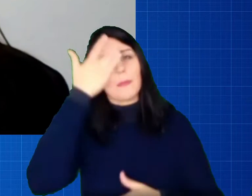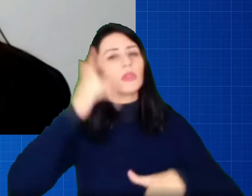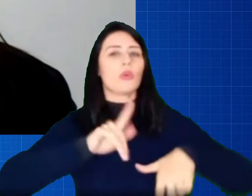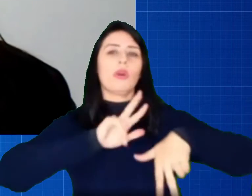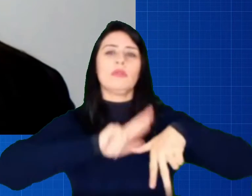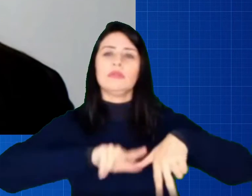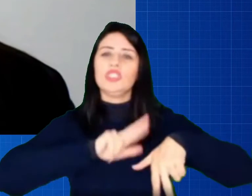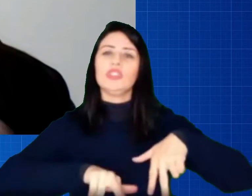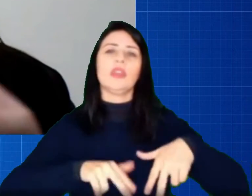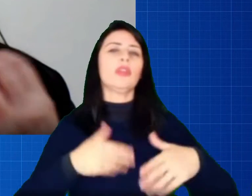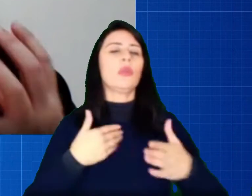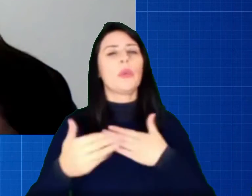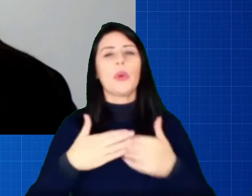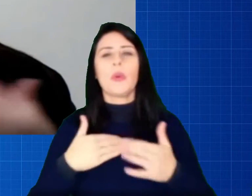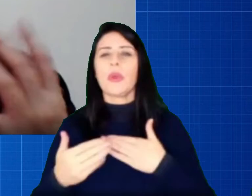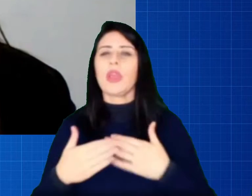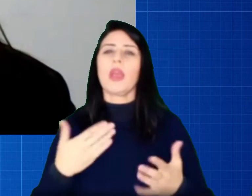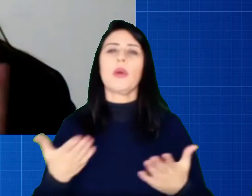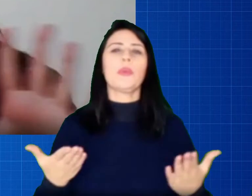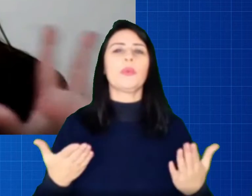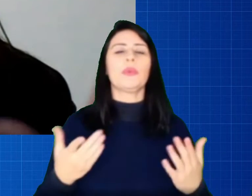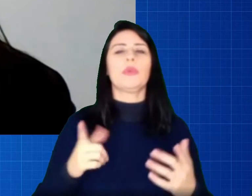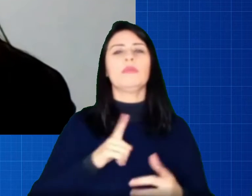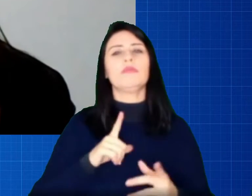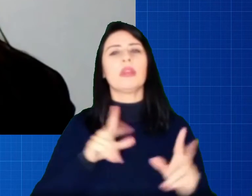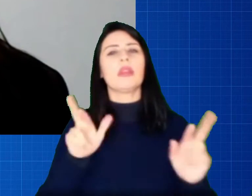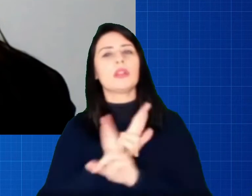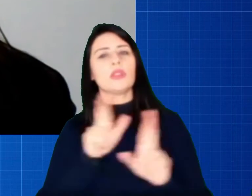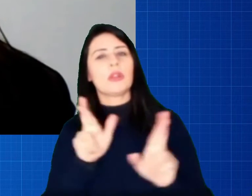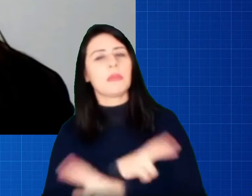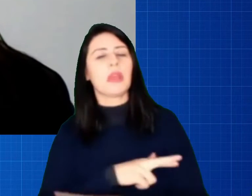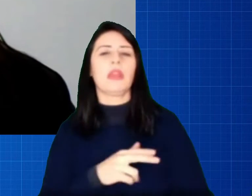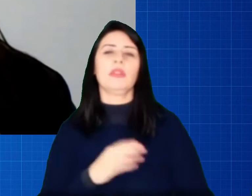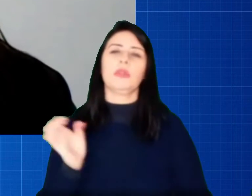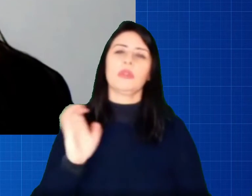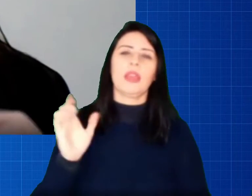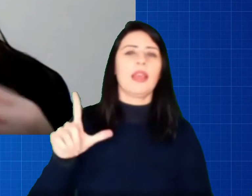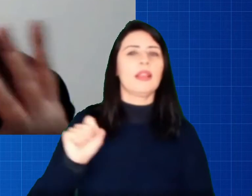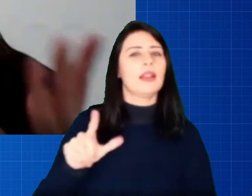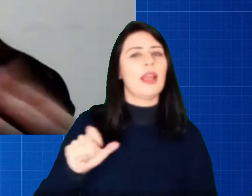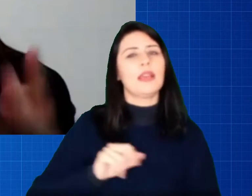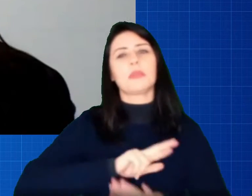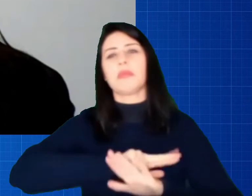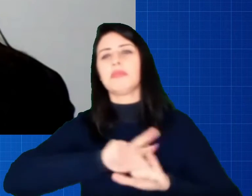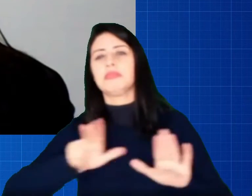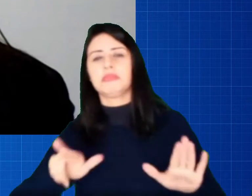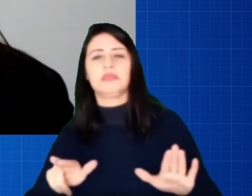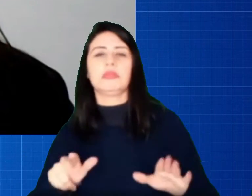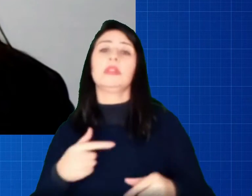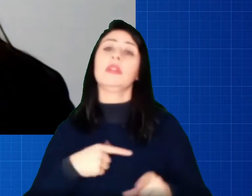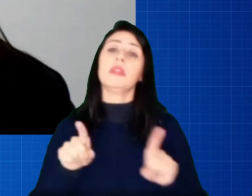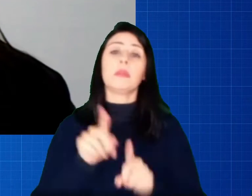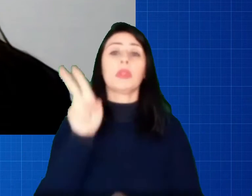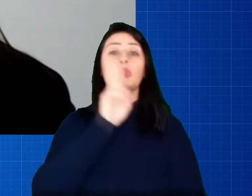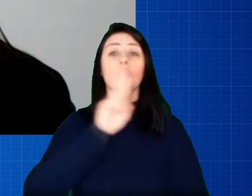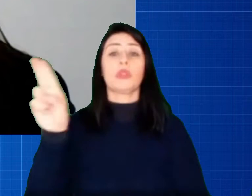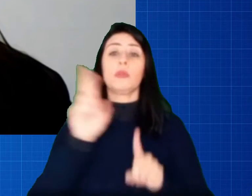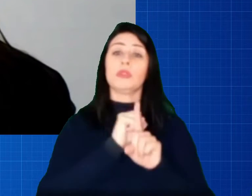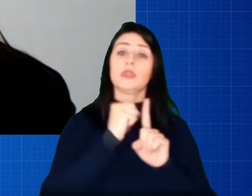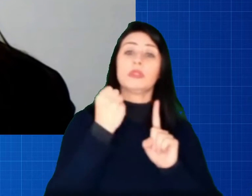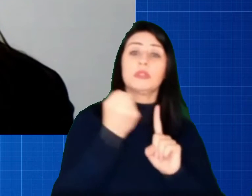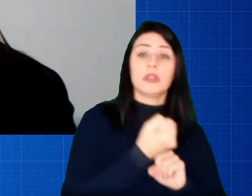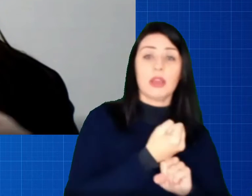né? Homossexual, transexual, bissexual, enfim, qualquer for a orientação, a escolha sexual, né, o tipo de relacionamento que as pessoas